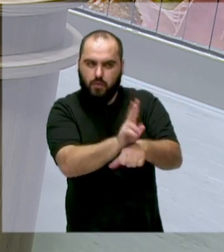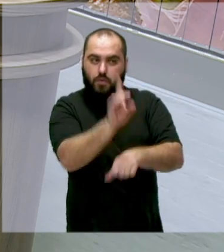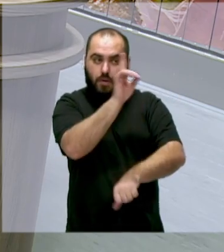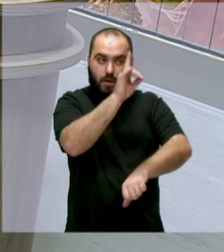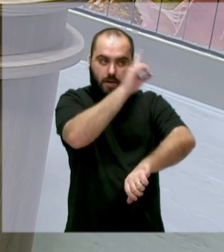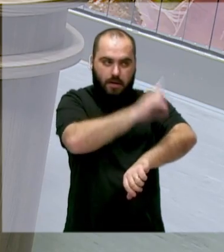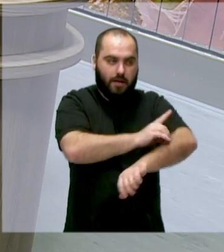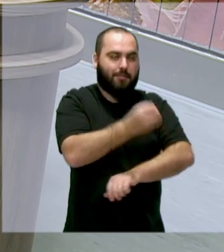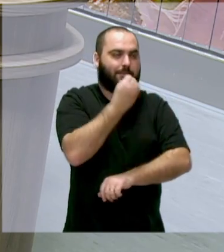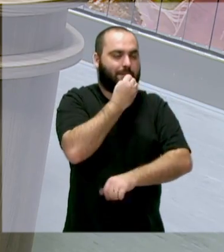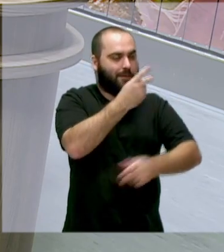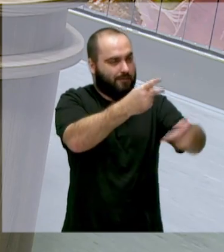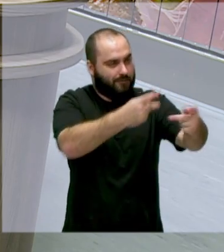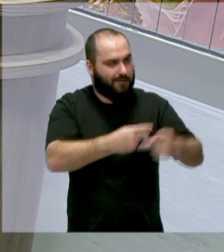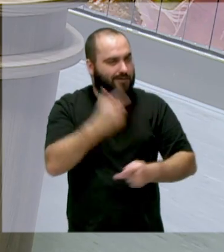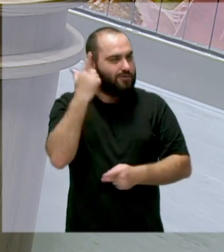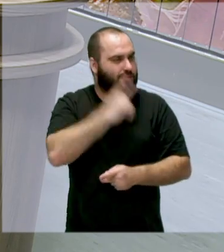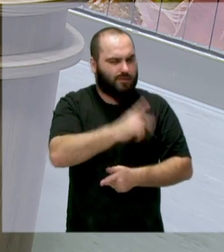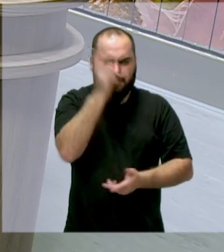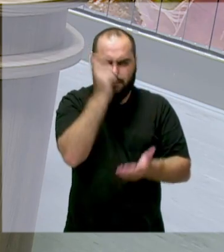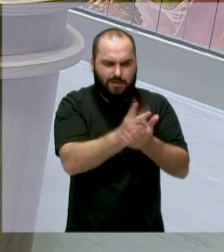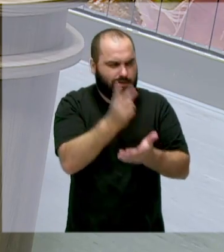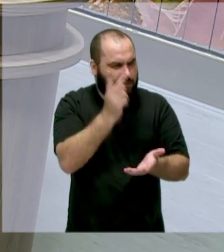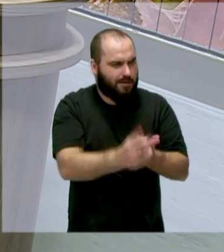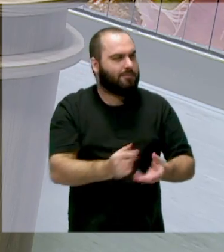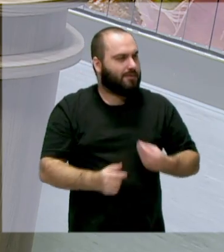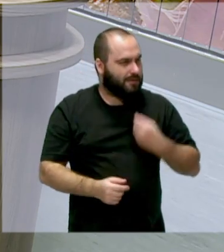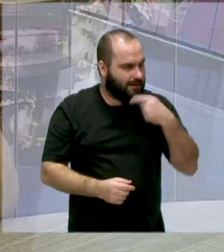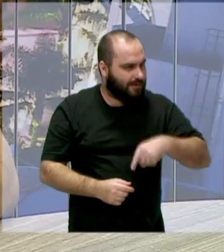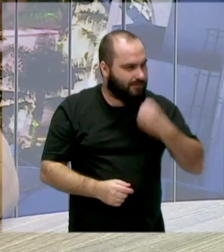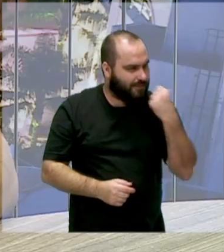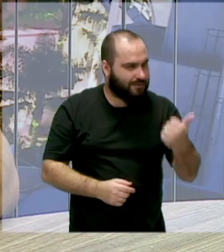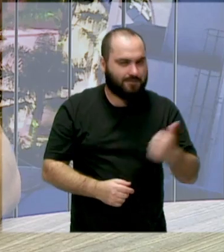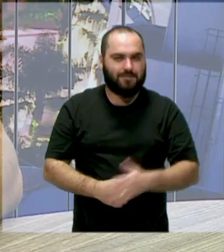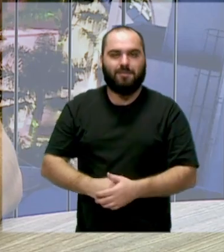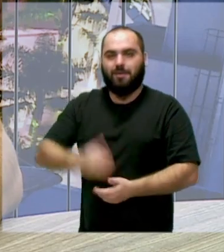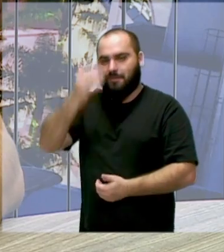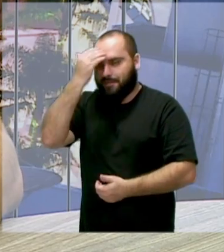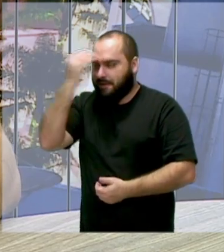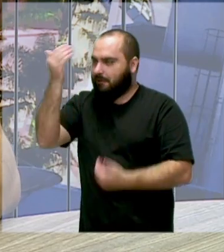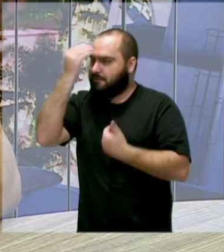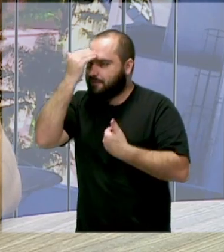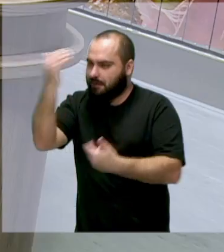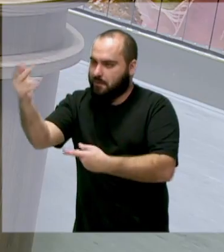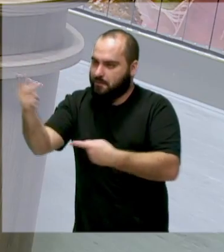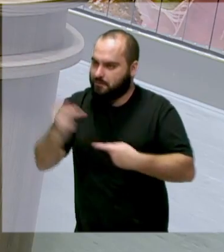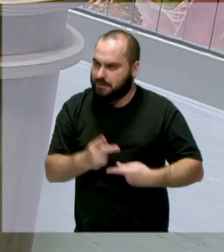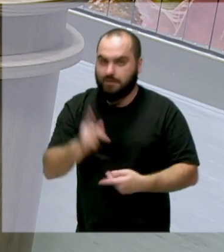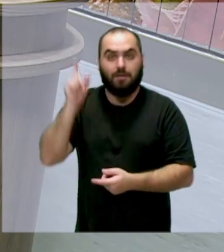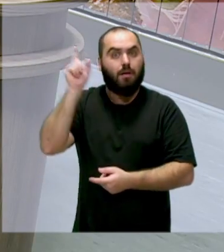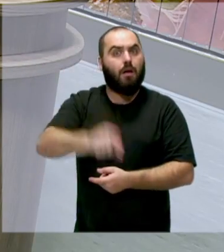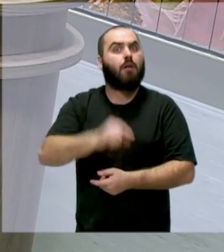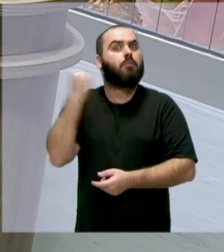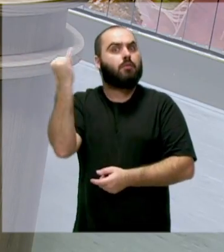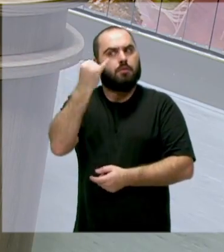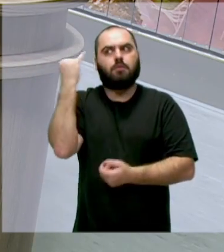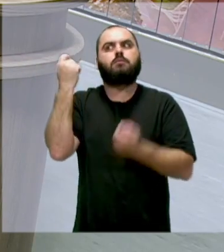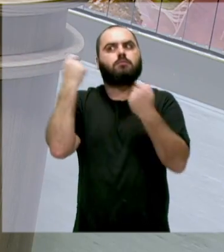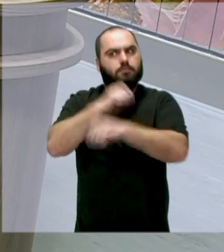bem-vindo mais uma vez, né? Você está sempre aqui, ainda bem. Obrigado pelo convite, isso é importante, a gente tem que passar as